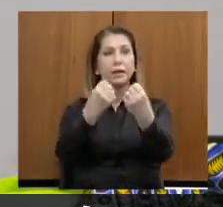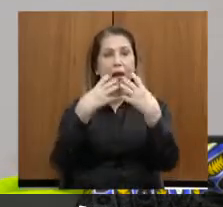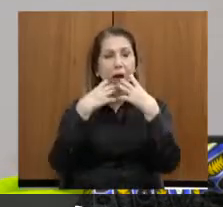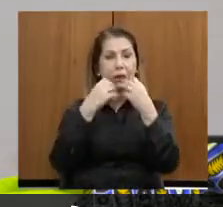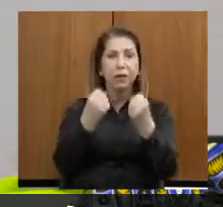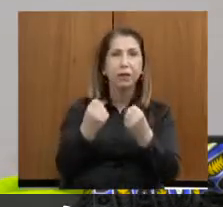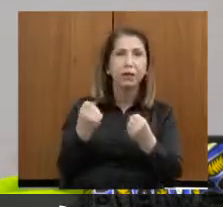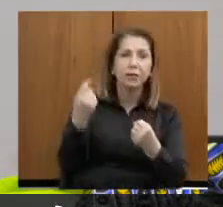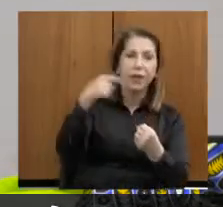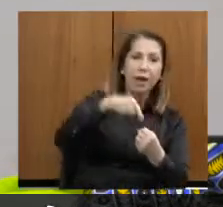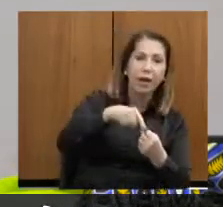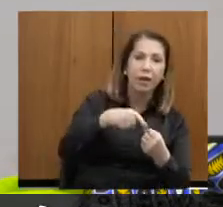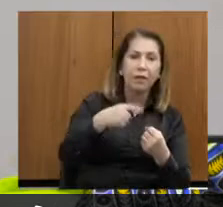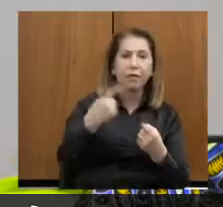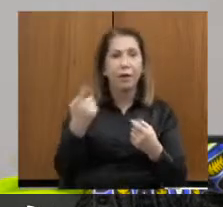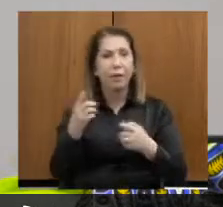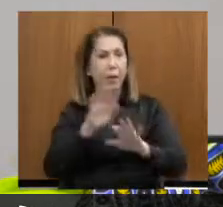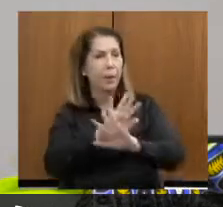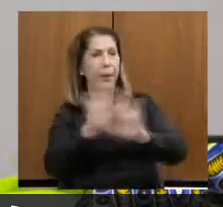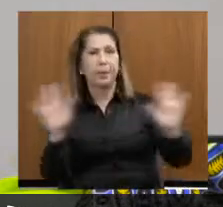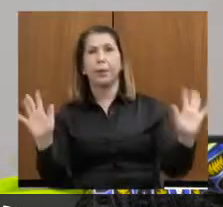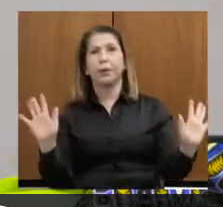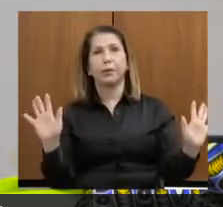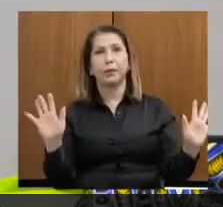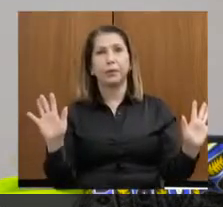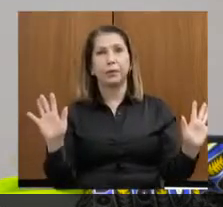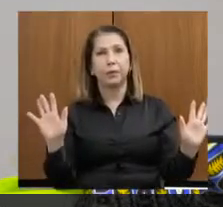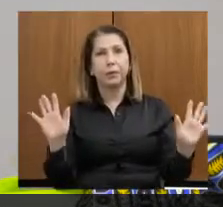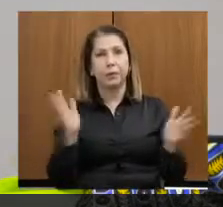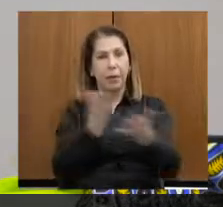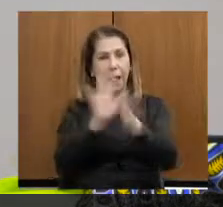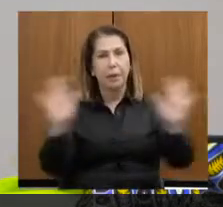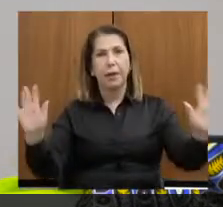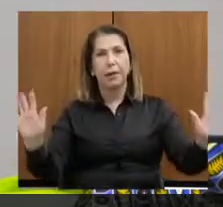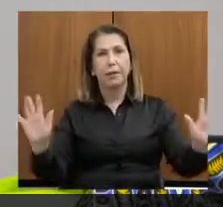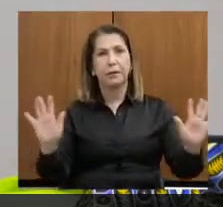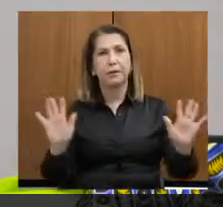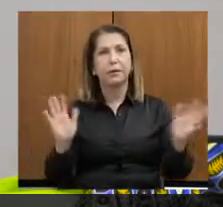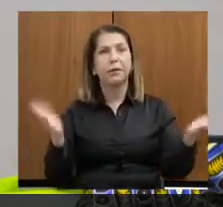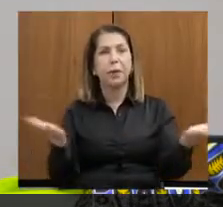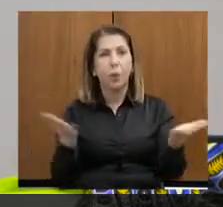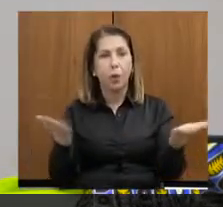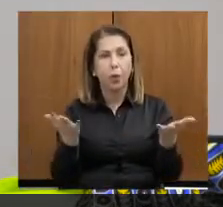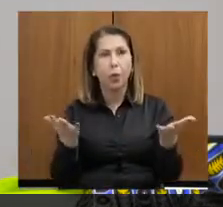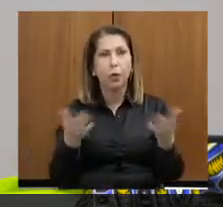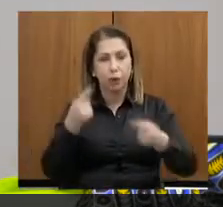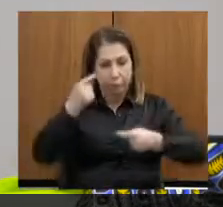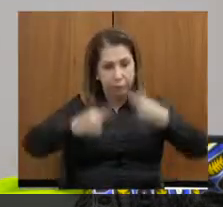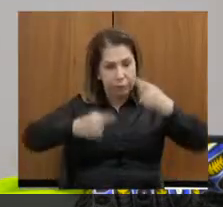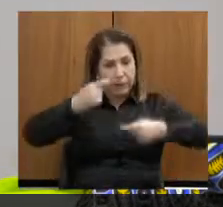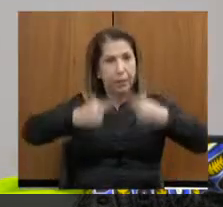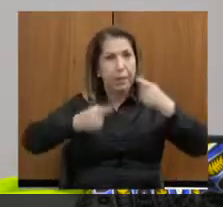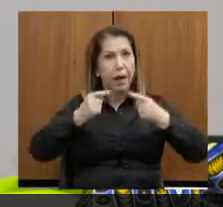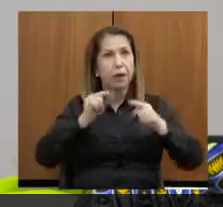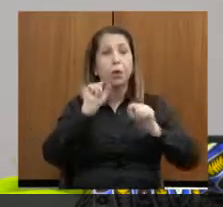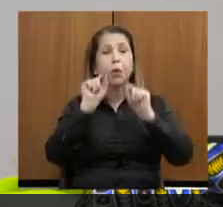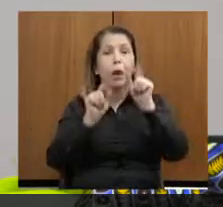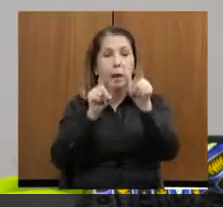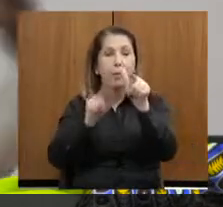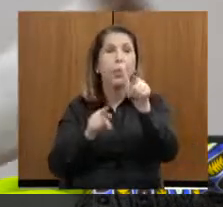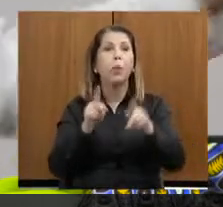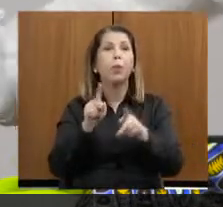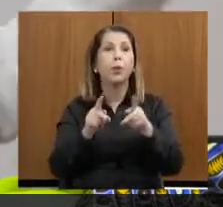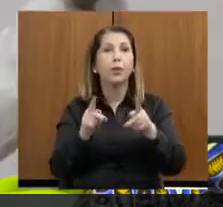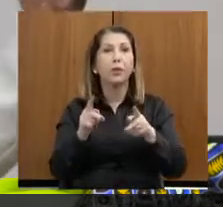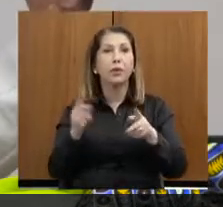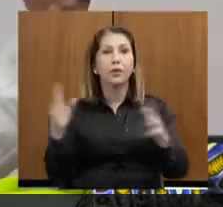neven Babá tiro porrada e bomba é só que no debate o objetivo é a gente